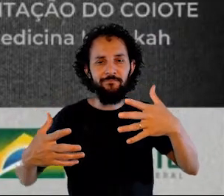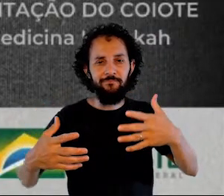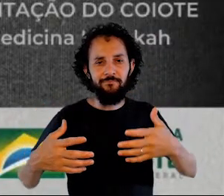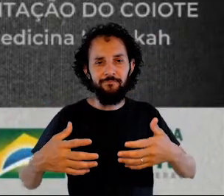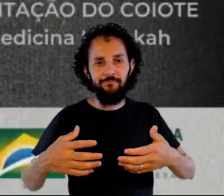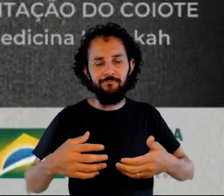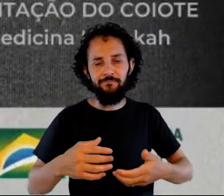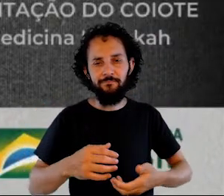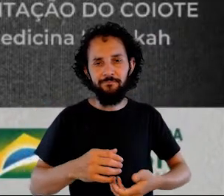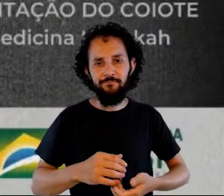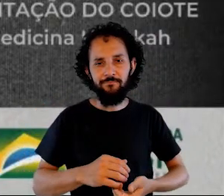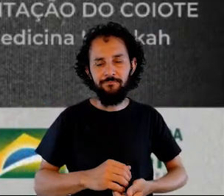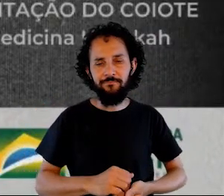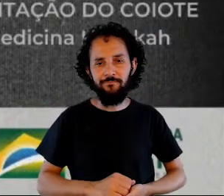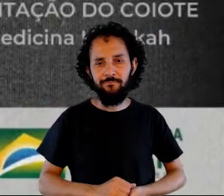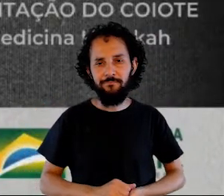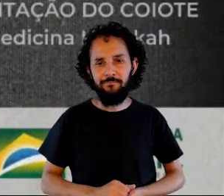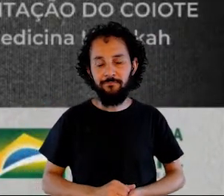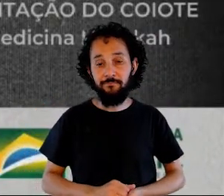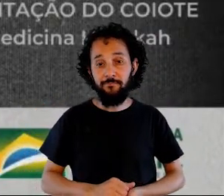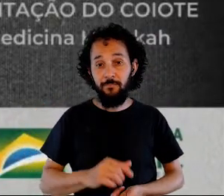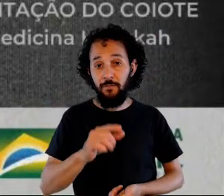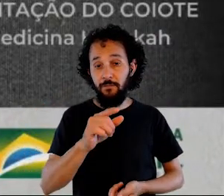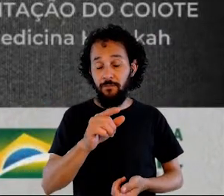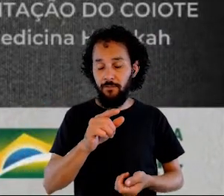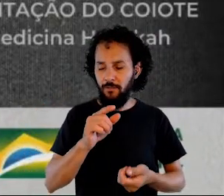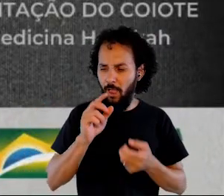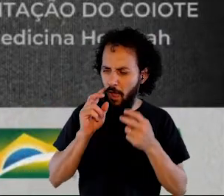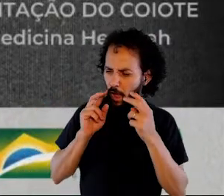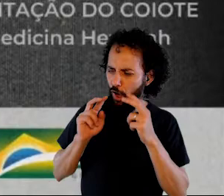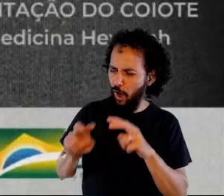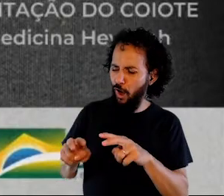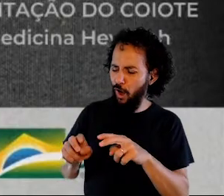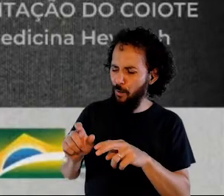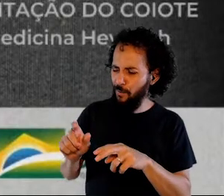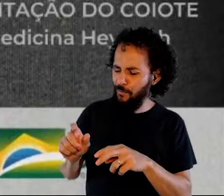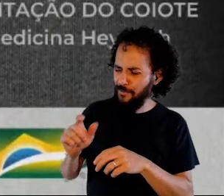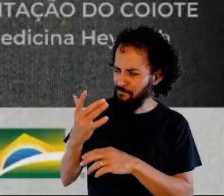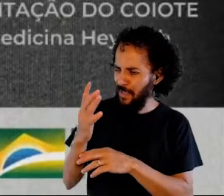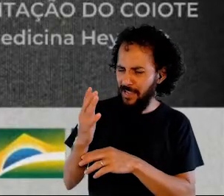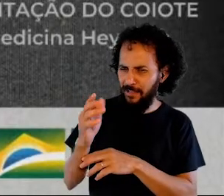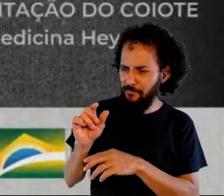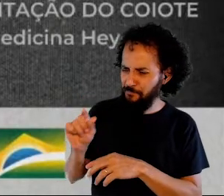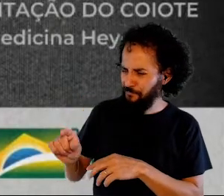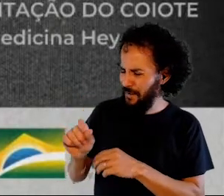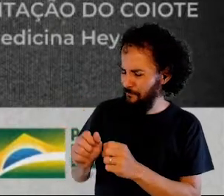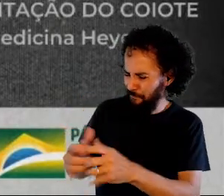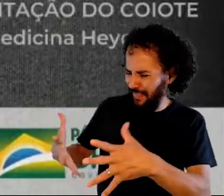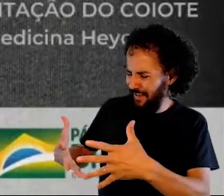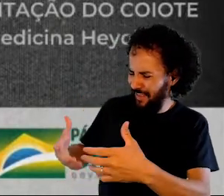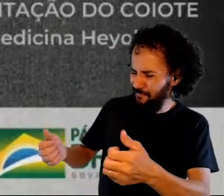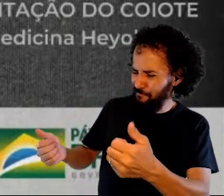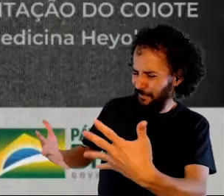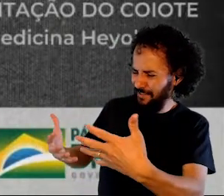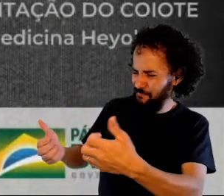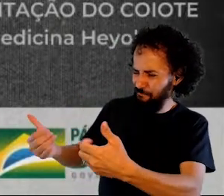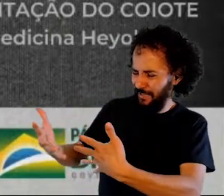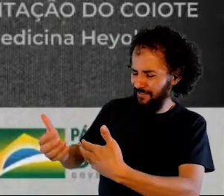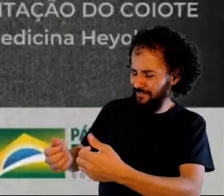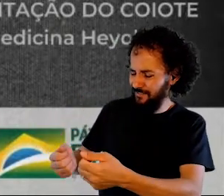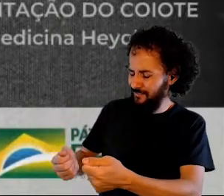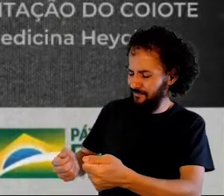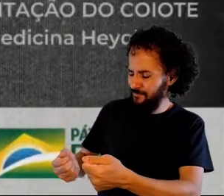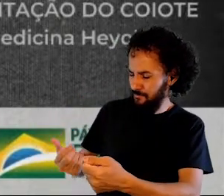E você olha nos pequenos pedaços de espelho a imagem do seu rosto dividida.